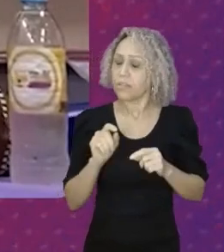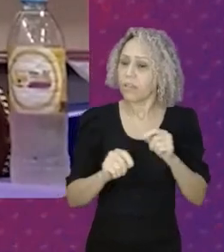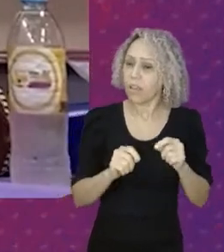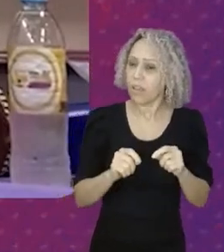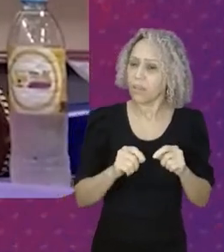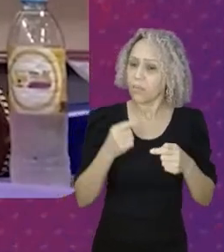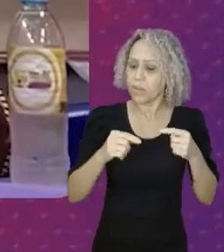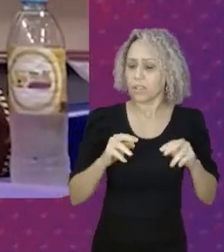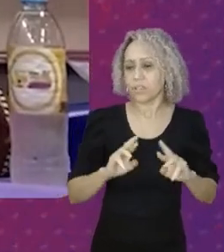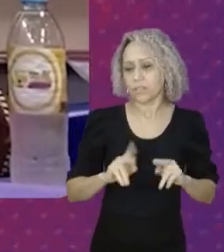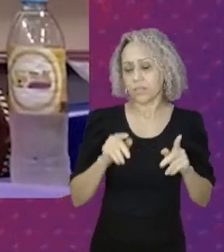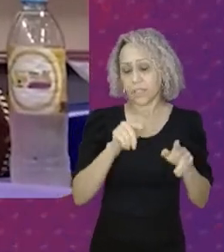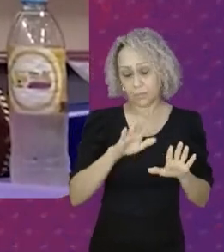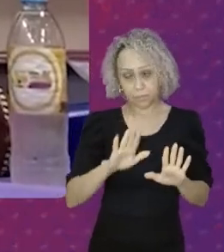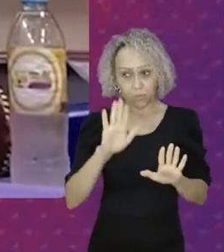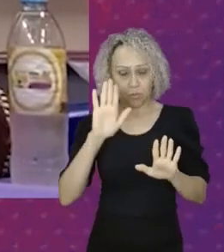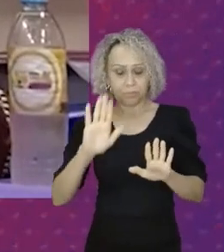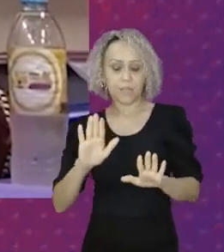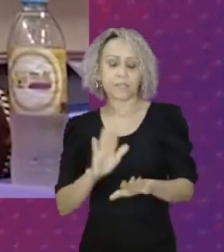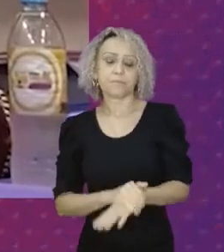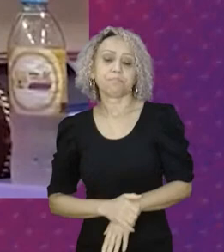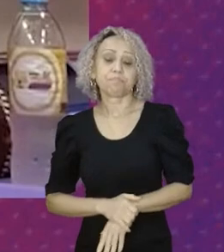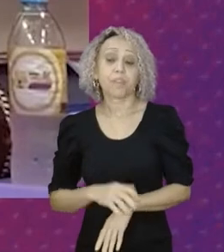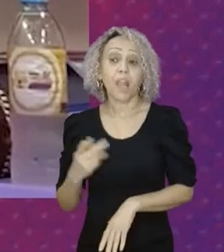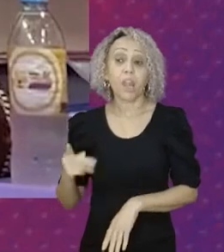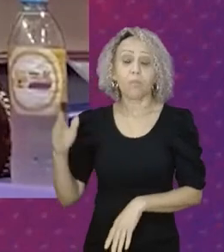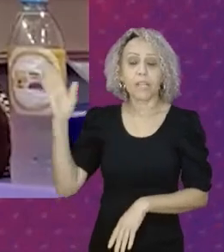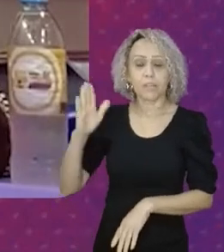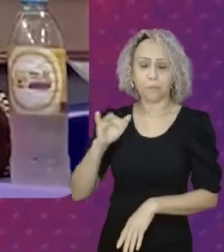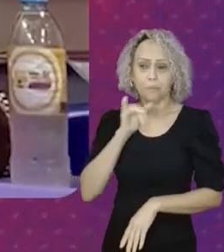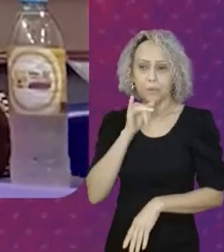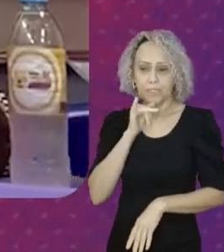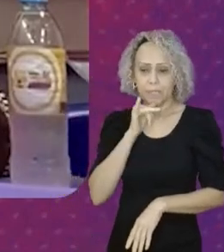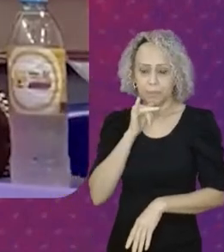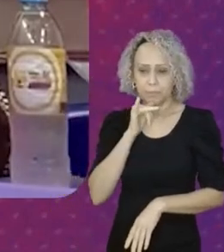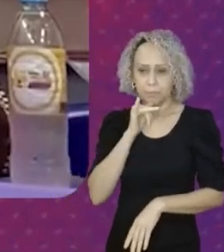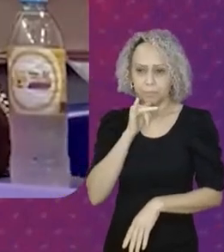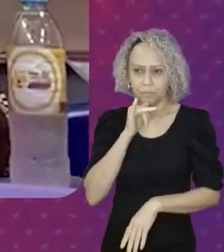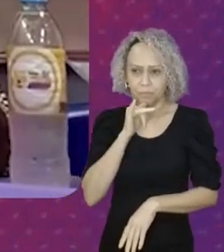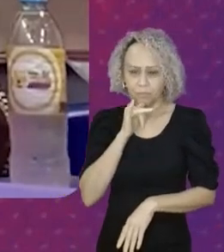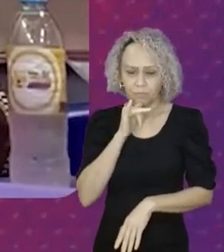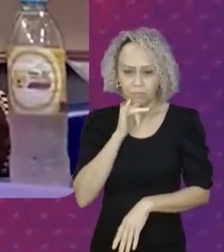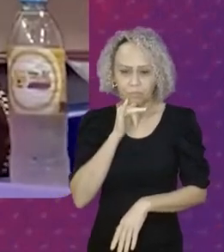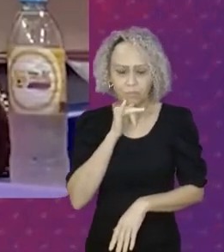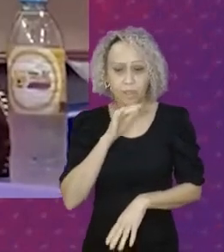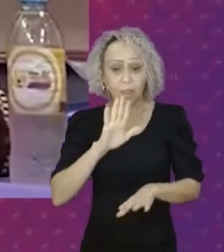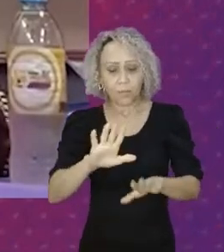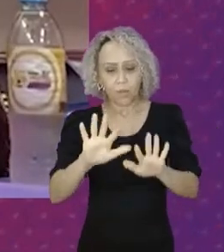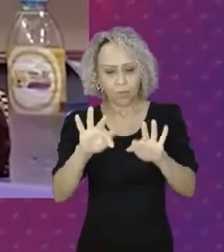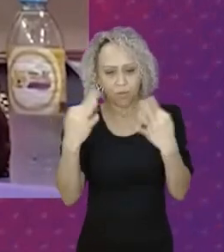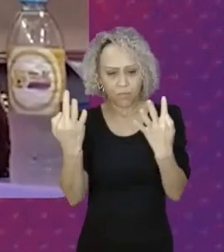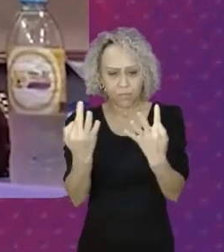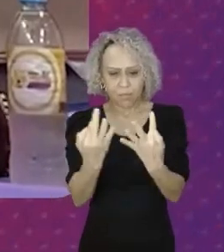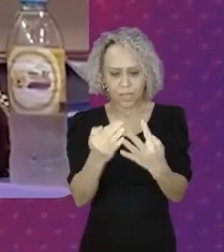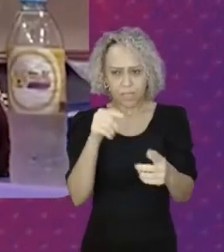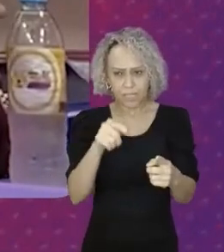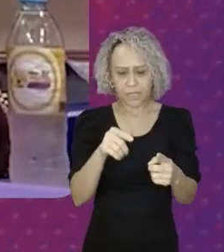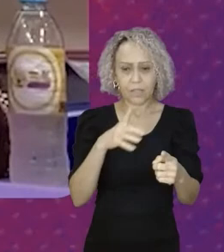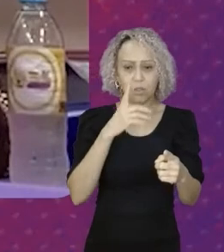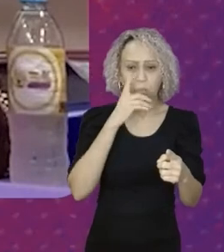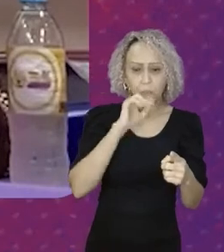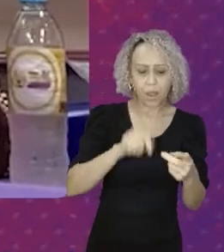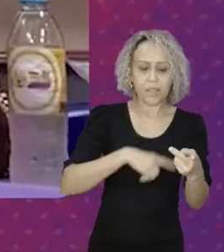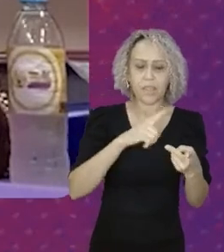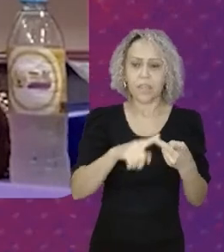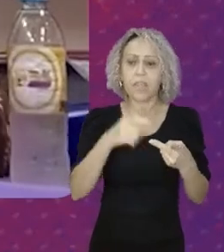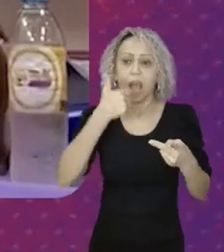não tivesse uma família para cuidar, essa criança, ela ia, ela ia para a